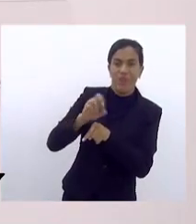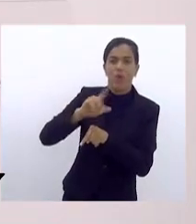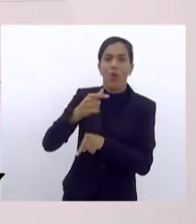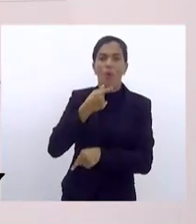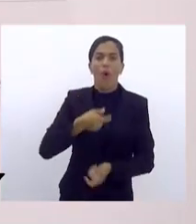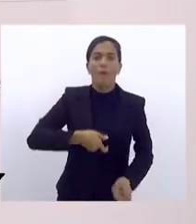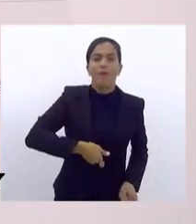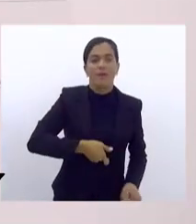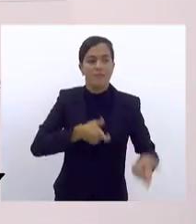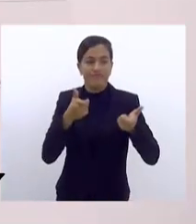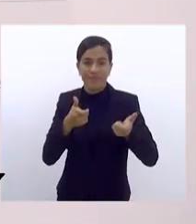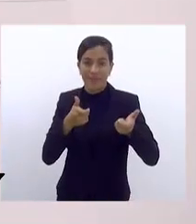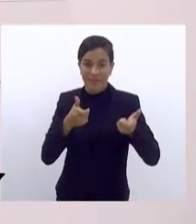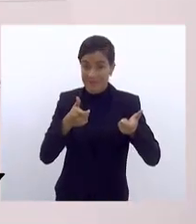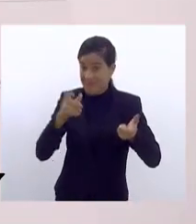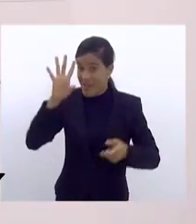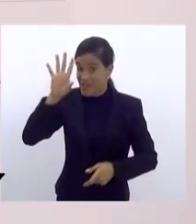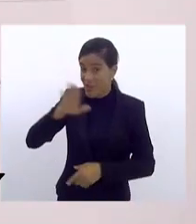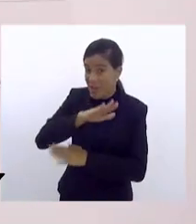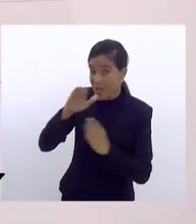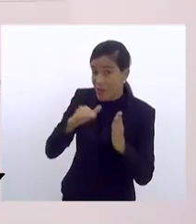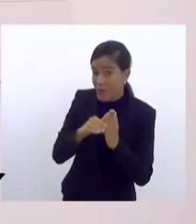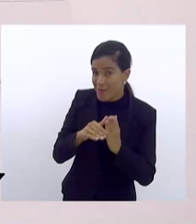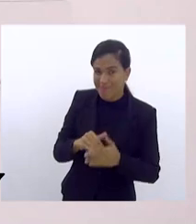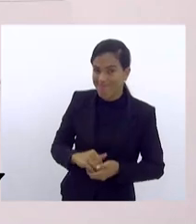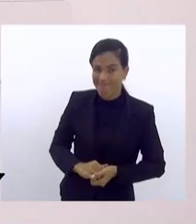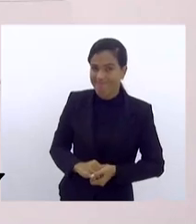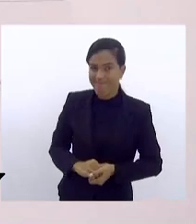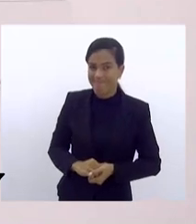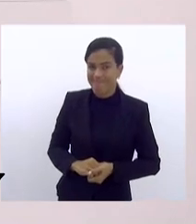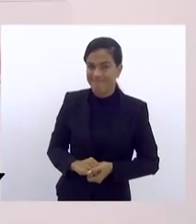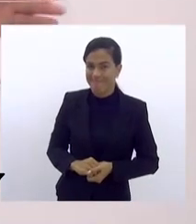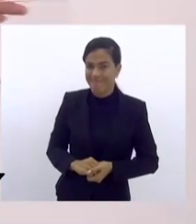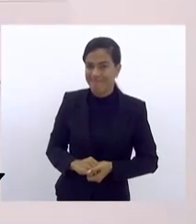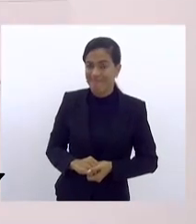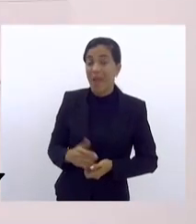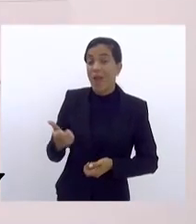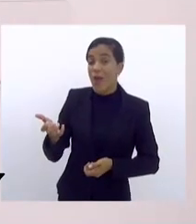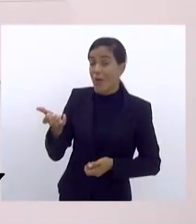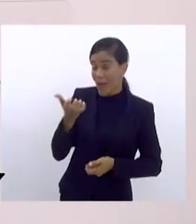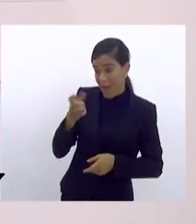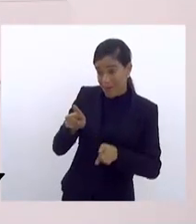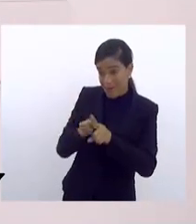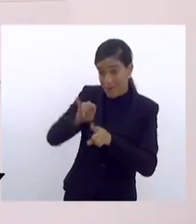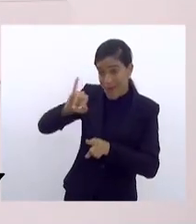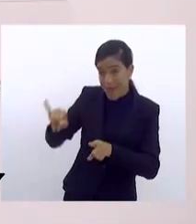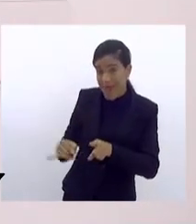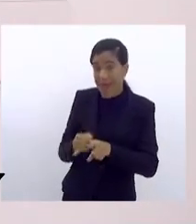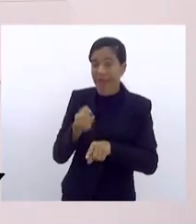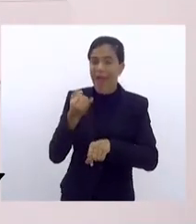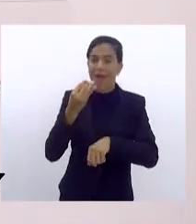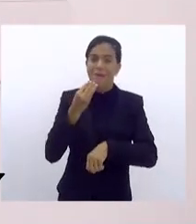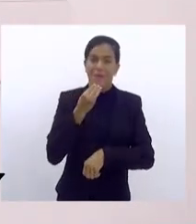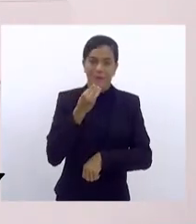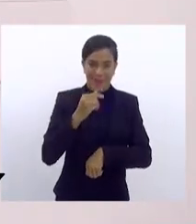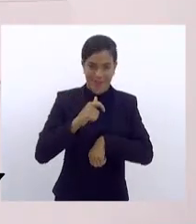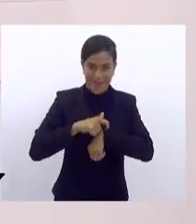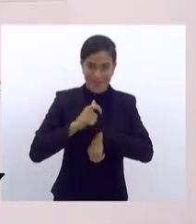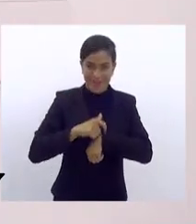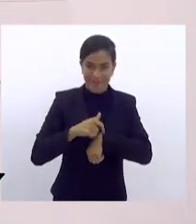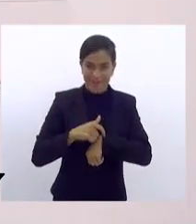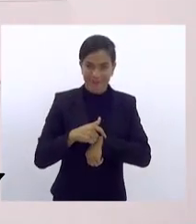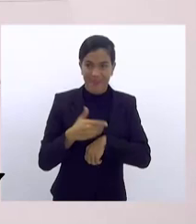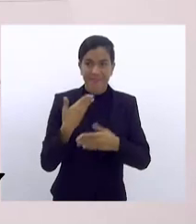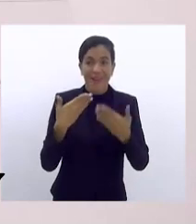armado naquele local que vai resolver essa questão eu queria também aproveitar que estamos falando